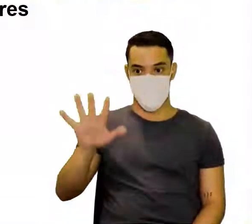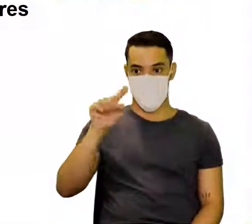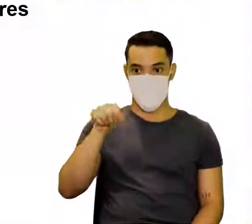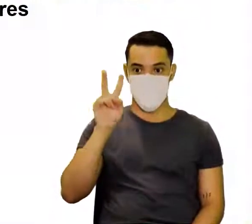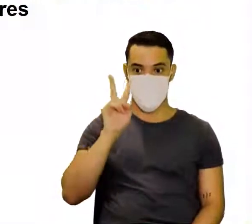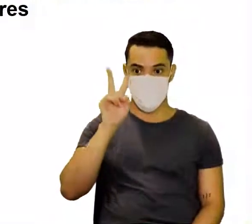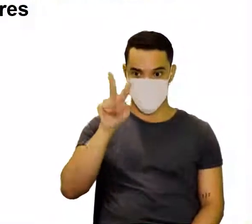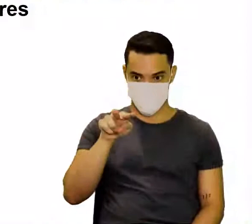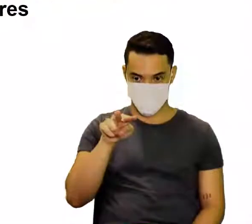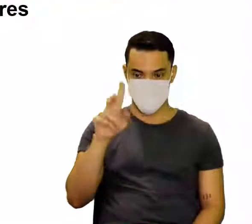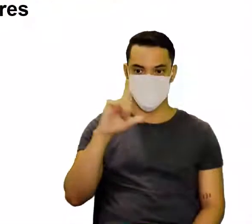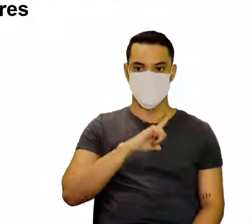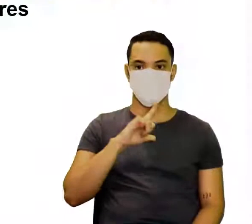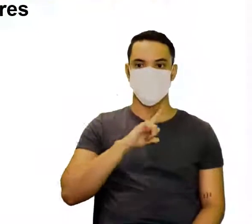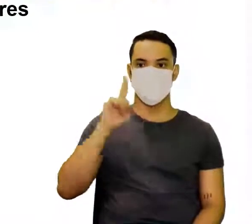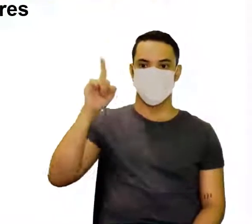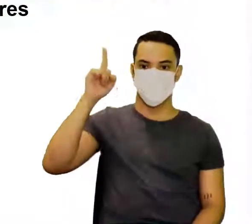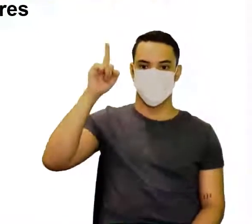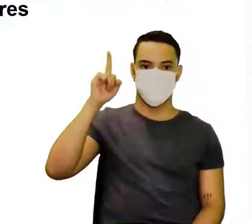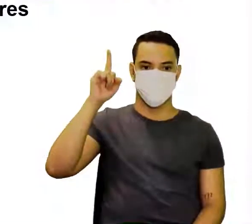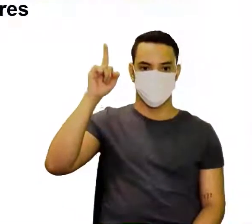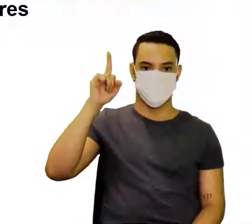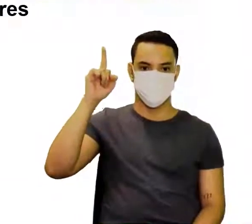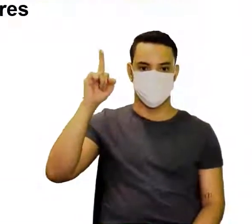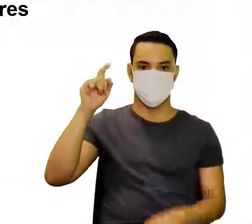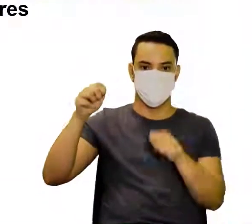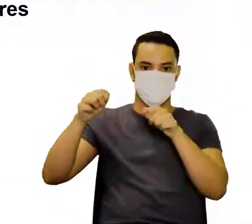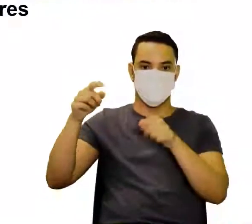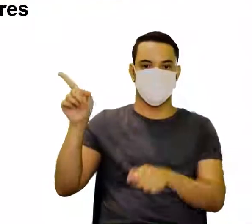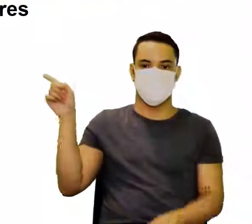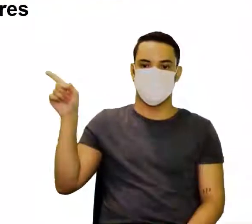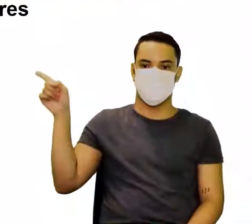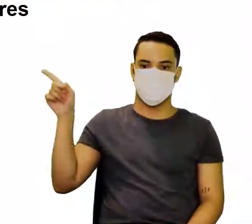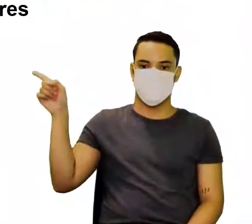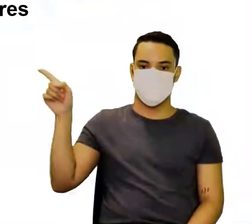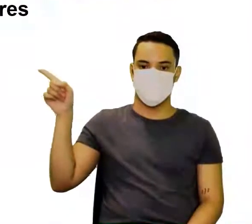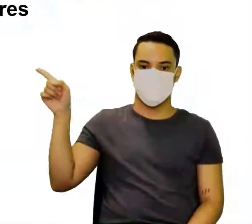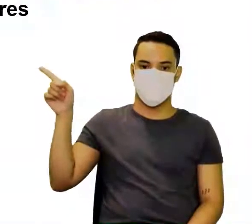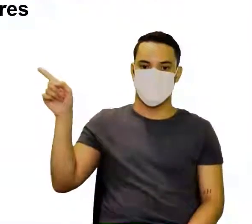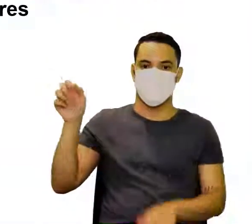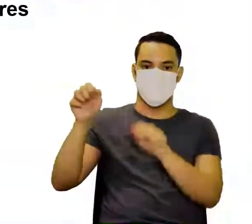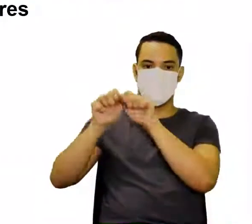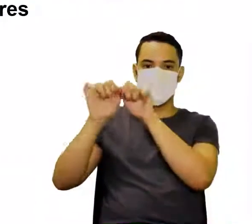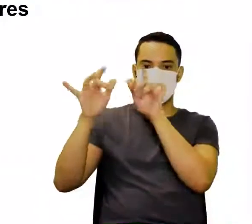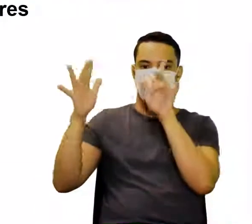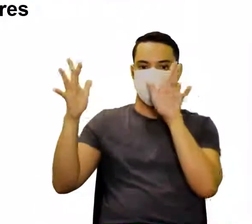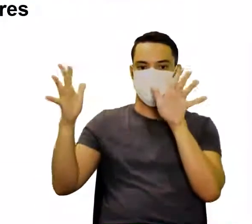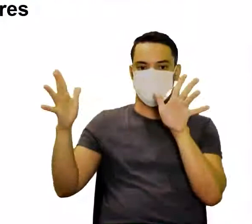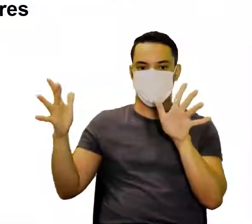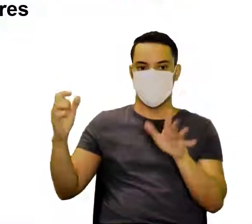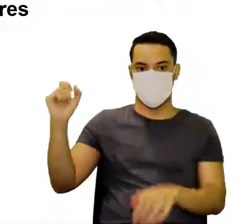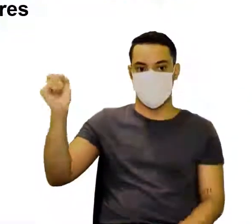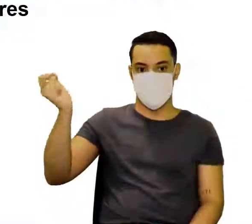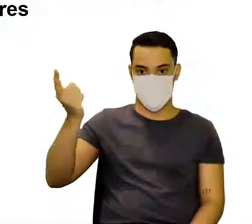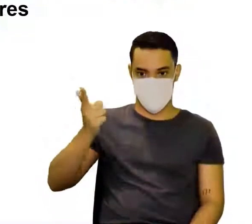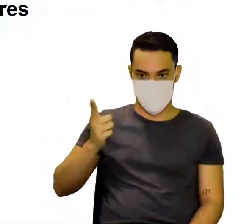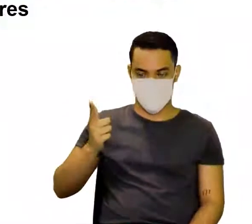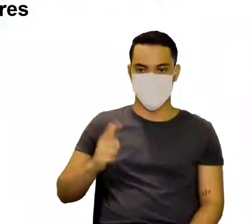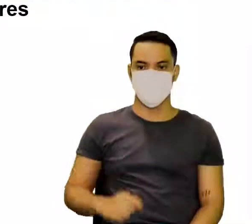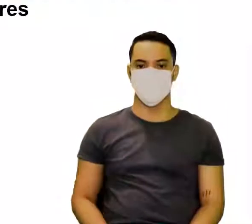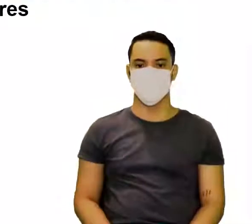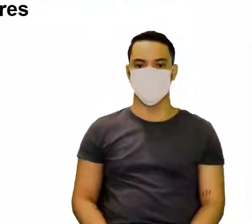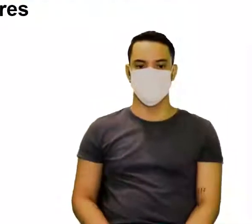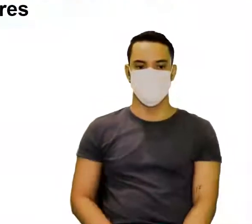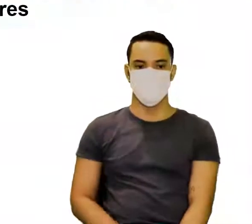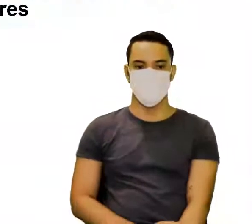Olha aqui, ó. Nós temos o painel fotovoltaico, ok? Que são dessas plaquinhas solares aqui,